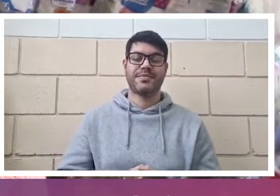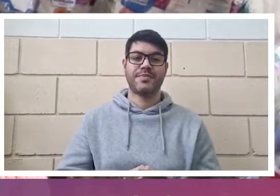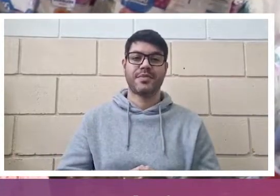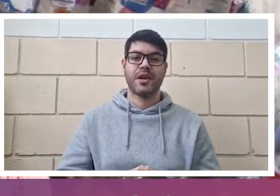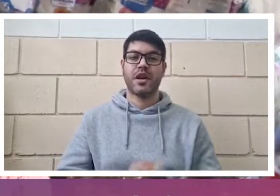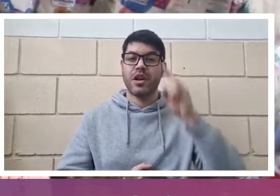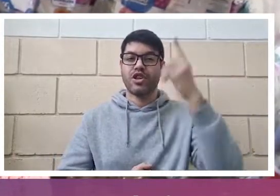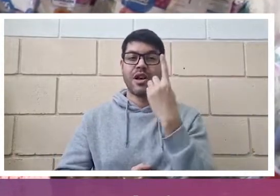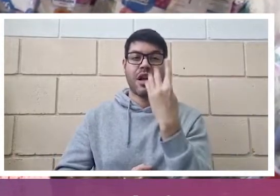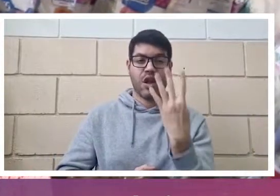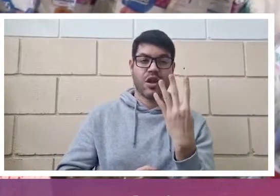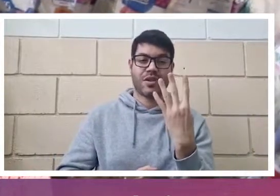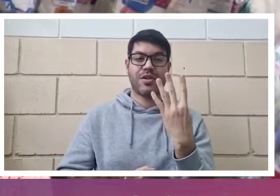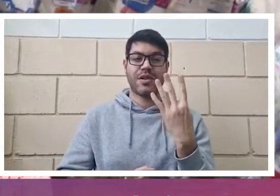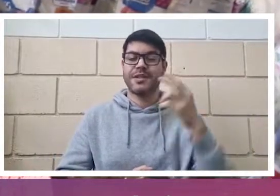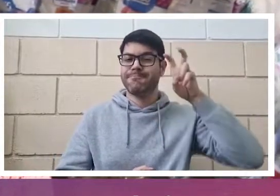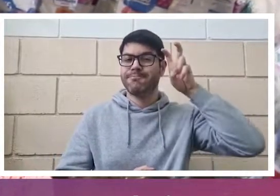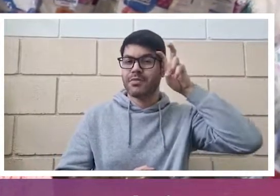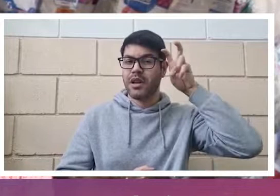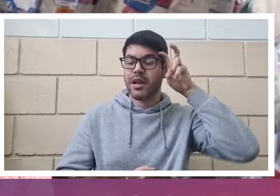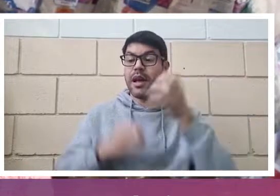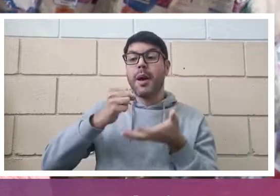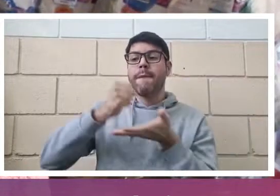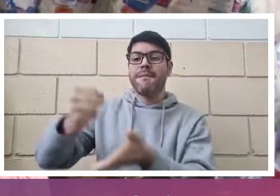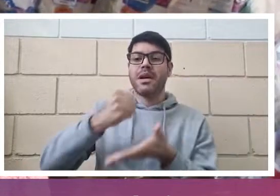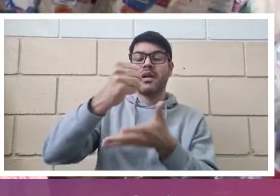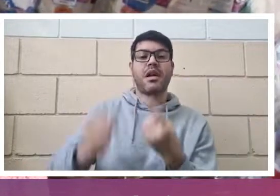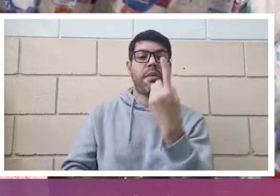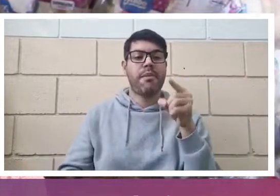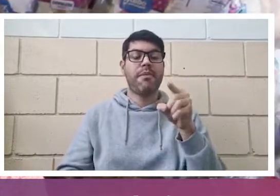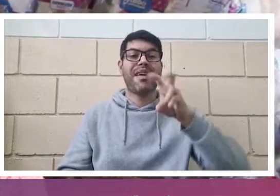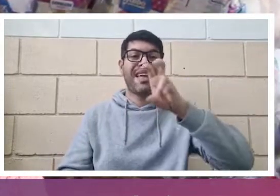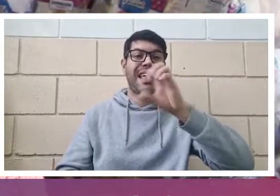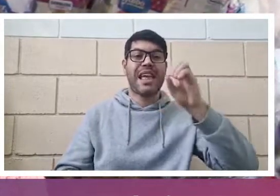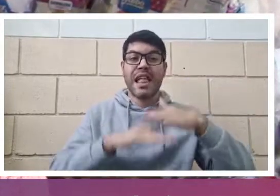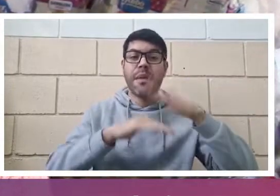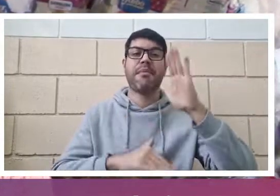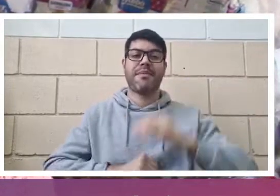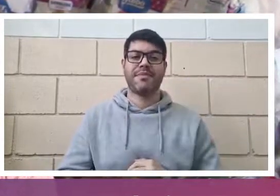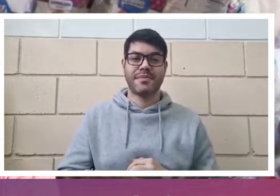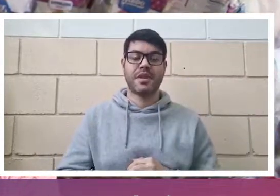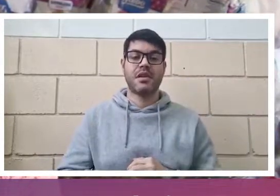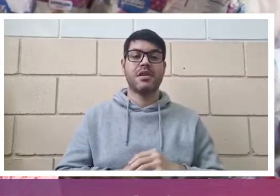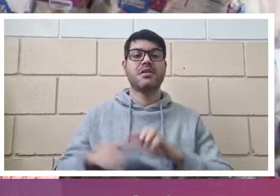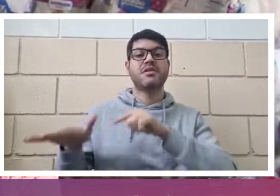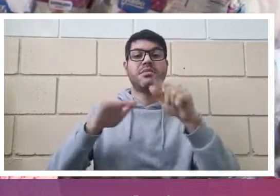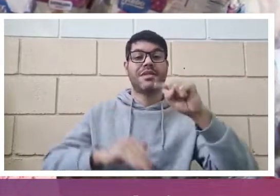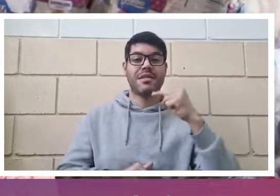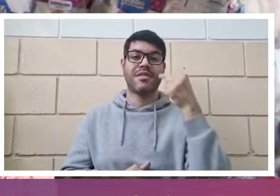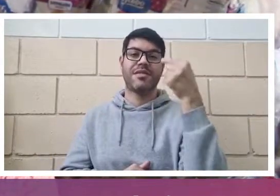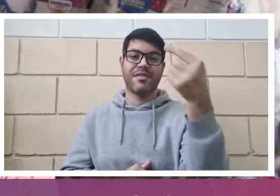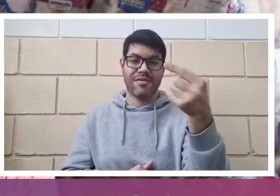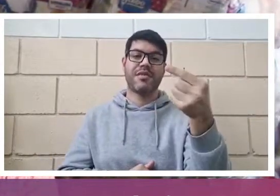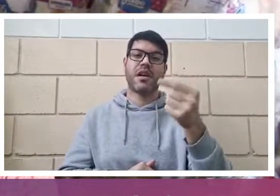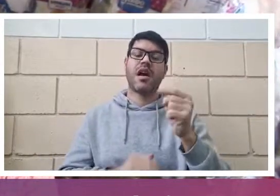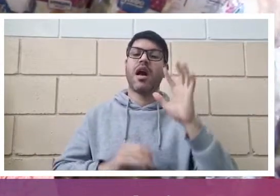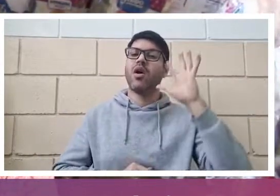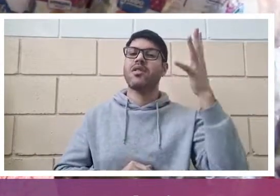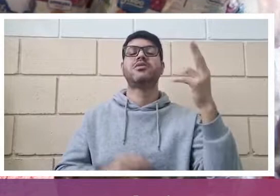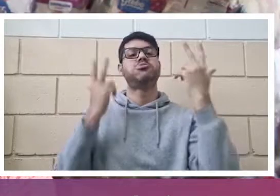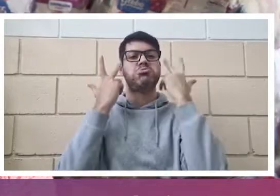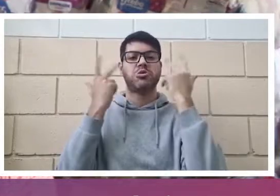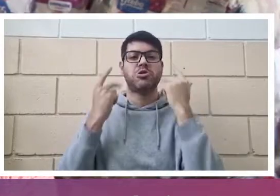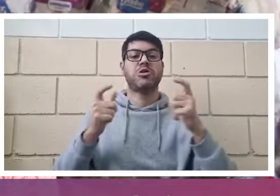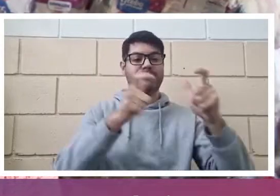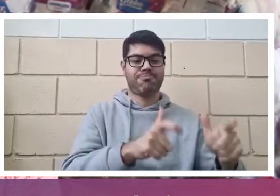dia 14, né, que foi na quinta-feira, foram entregues mais de 1.500 cestas. Na semana que vem as entregas vão ocorrer normalmente nos 2 pontos de